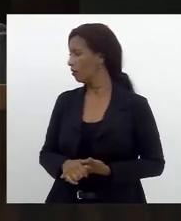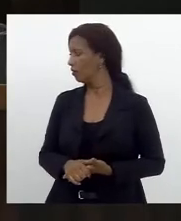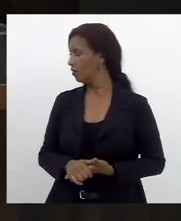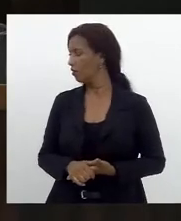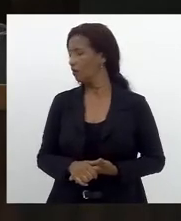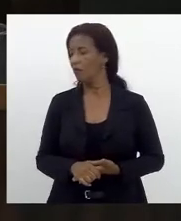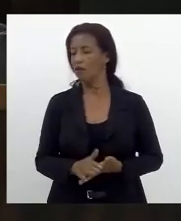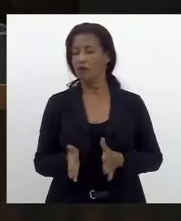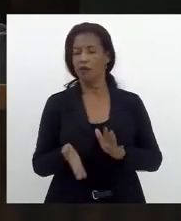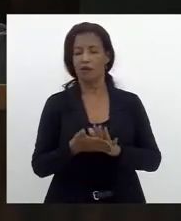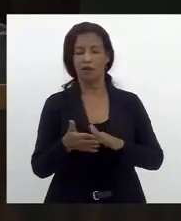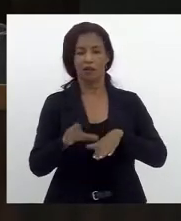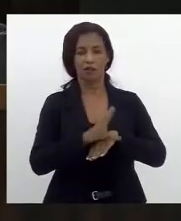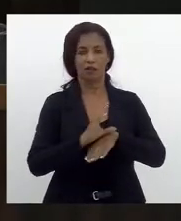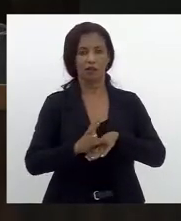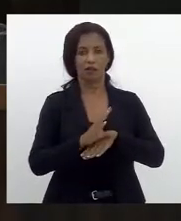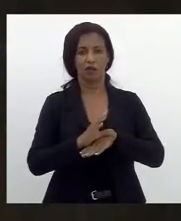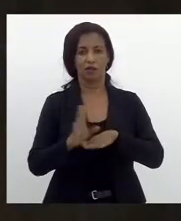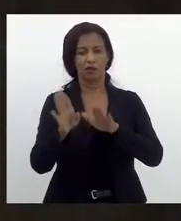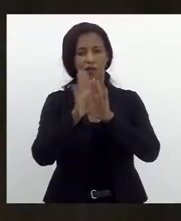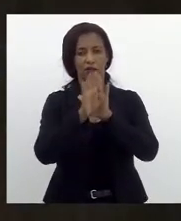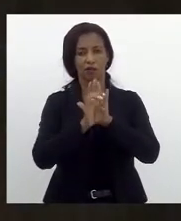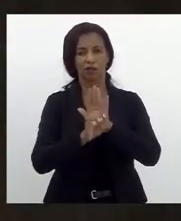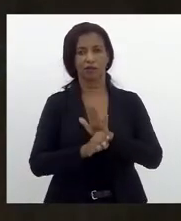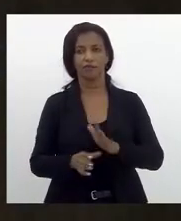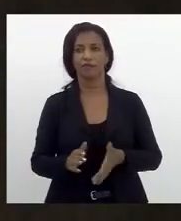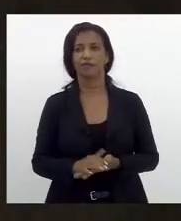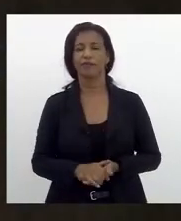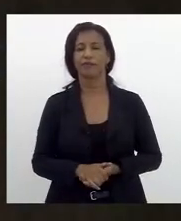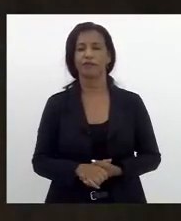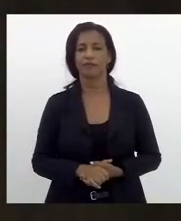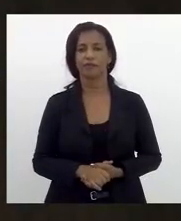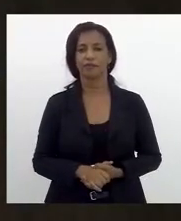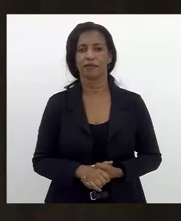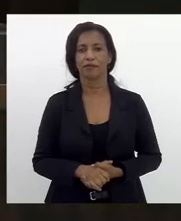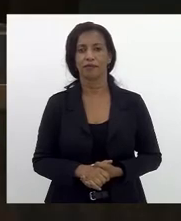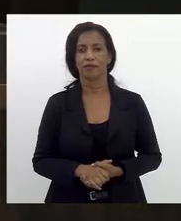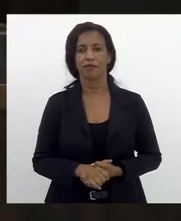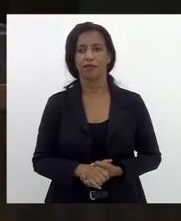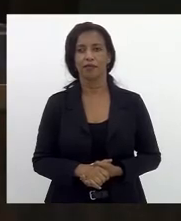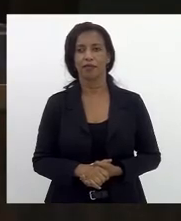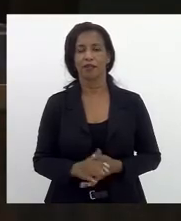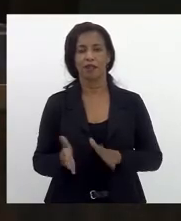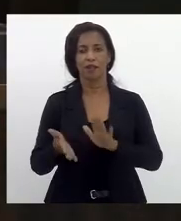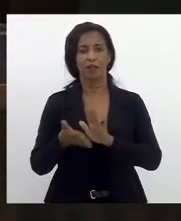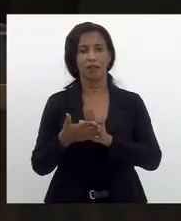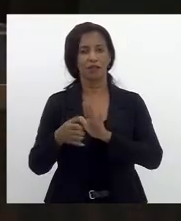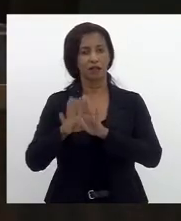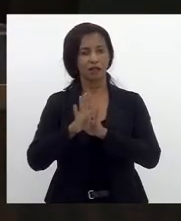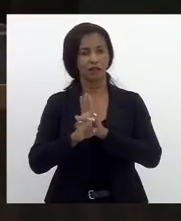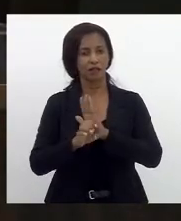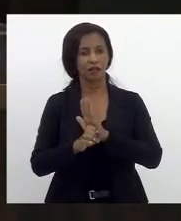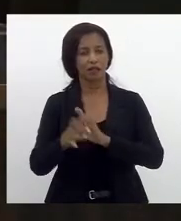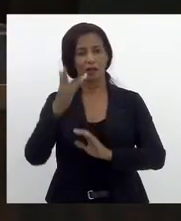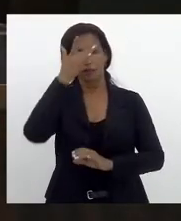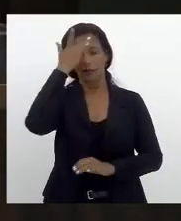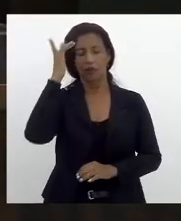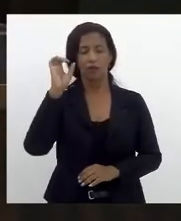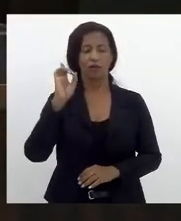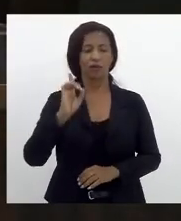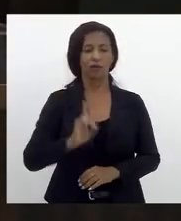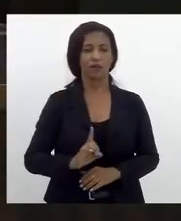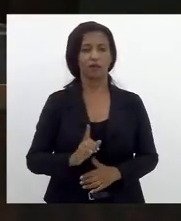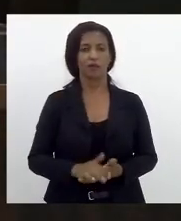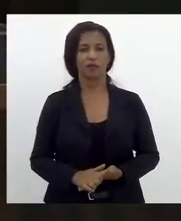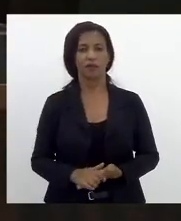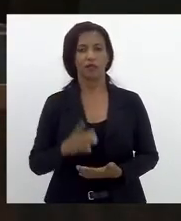O parecer é pela constitucionalidade com emendas, senhora presidente. Para emitir parecer pela Comissão da Pessoa com